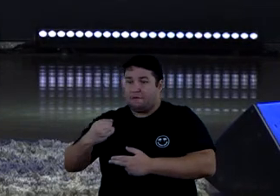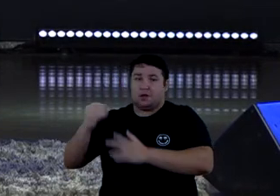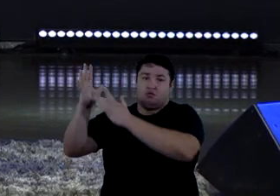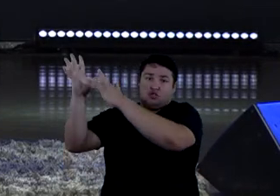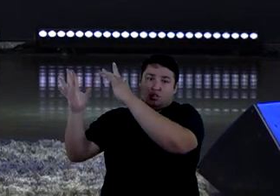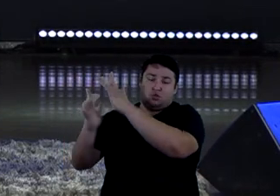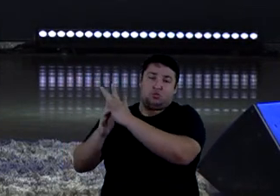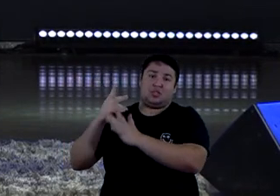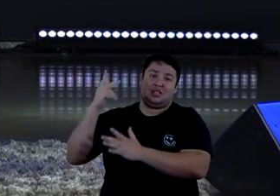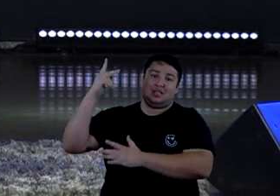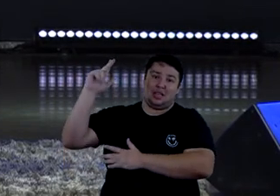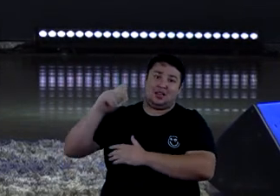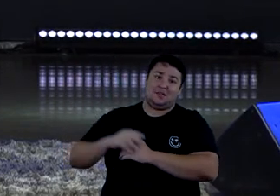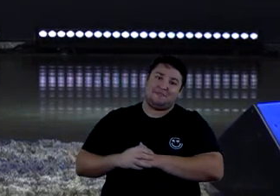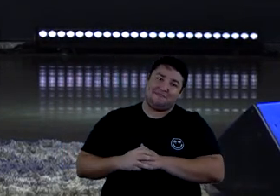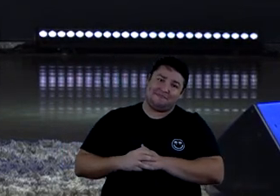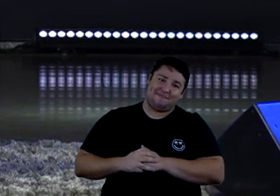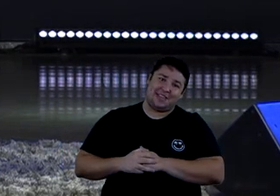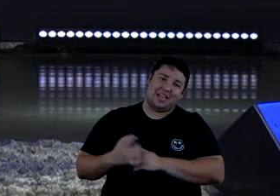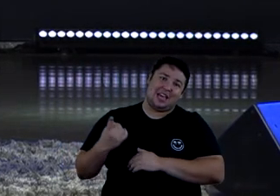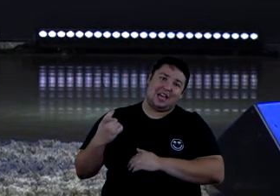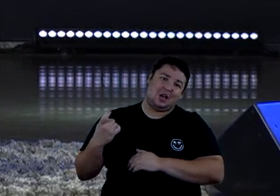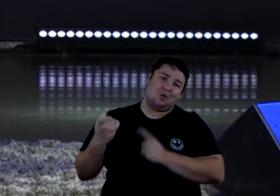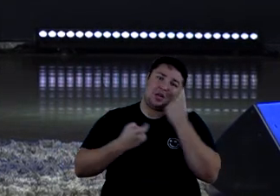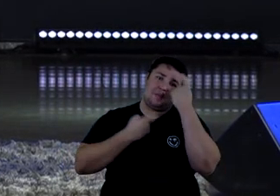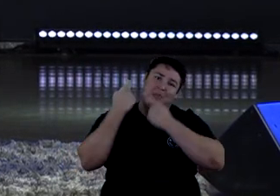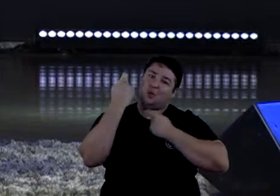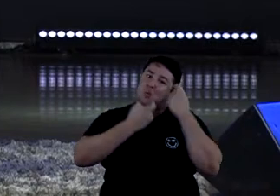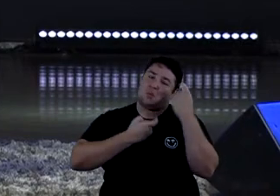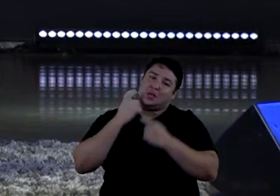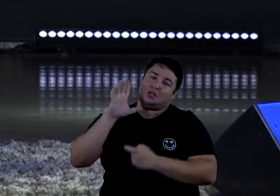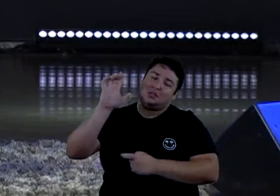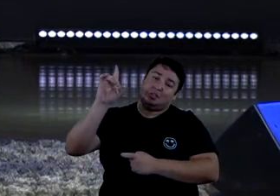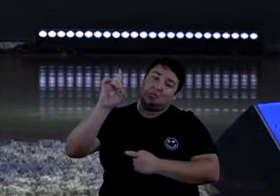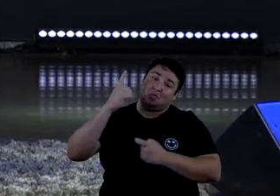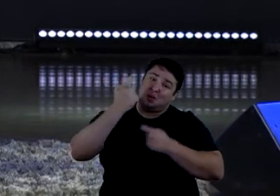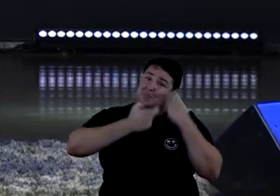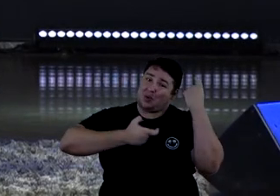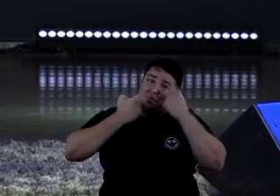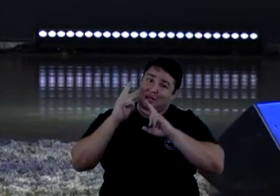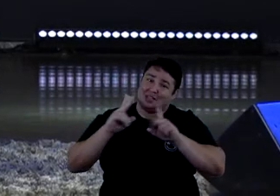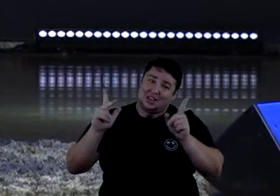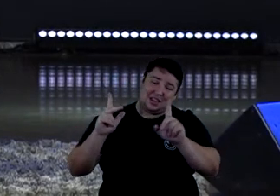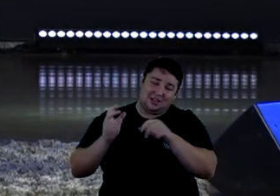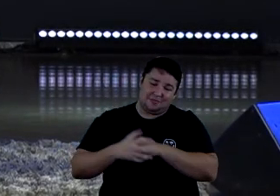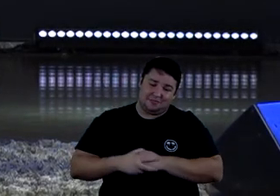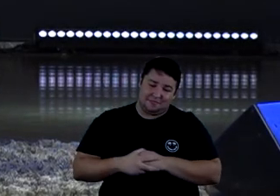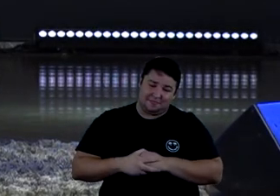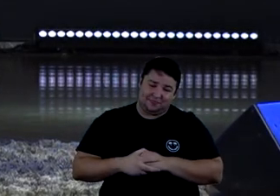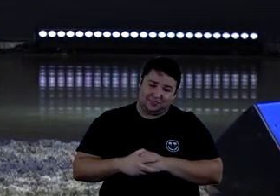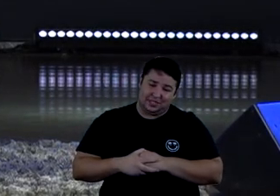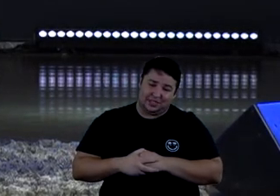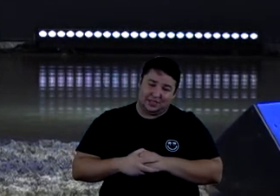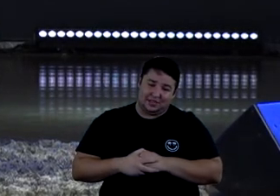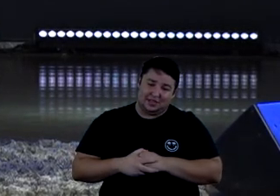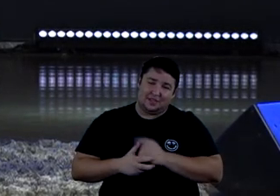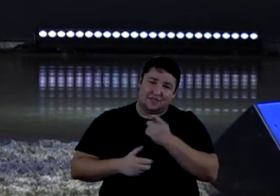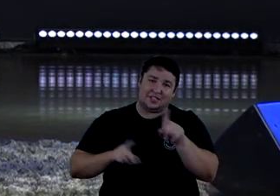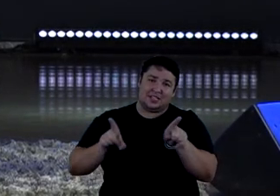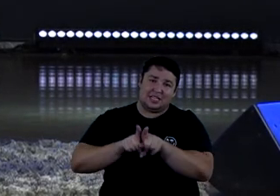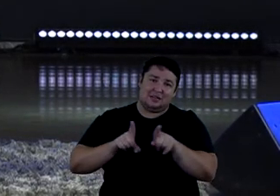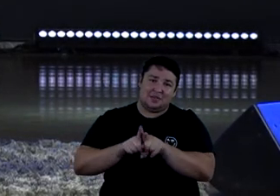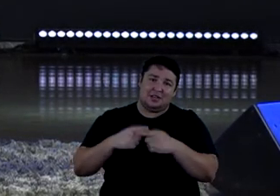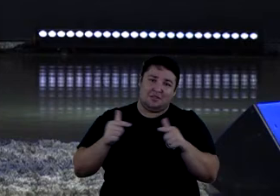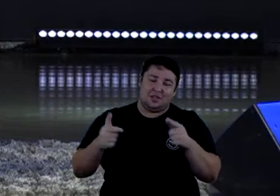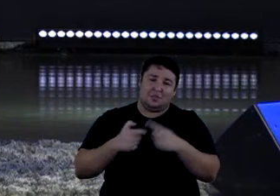amado. Essa é a única preocupação de Deus. Deus não tem outra preocupação. E você também não deveria ter, porque quem